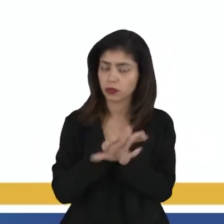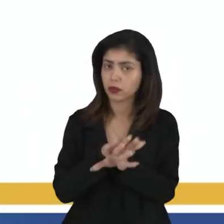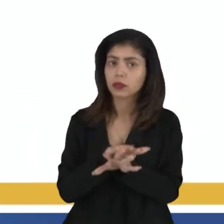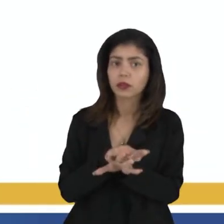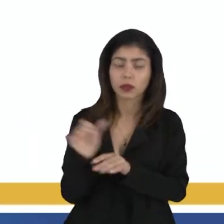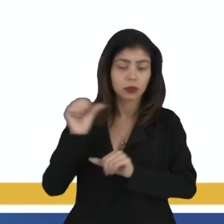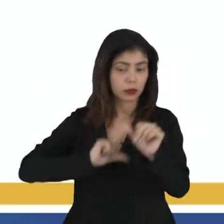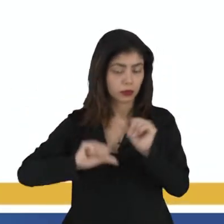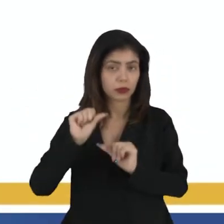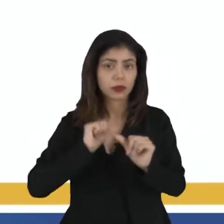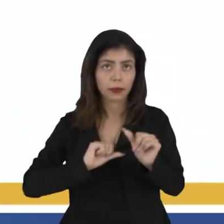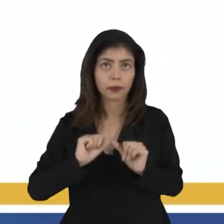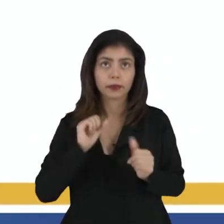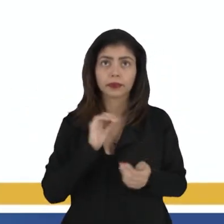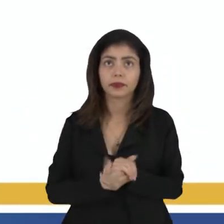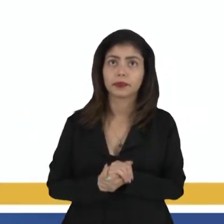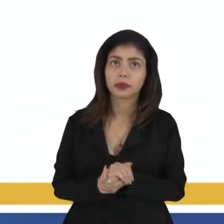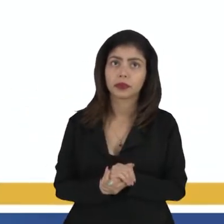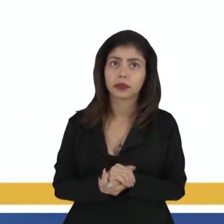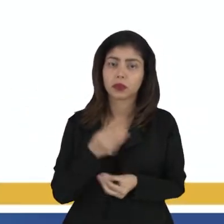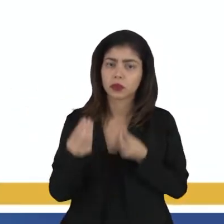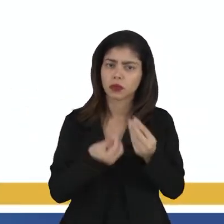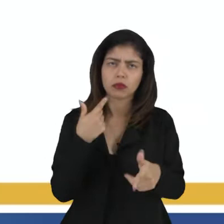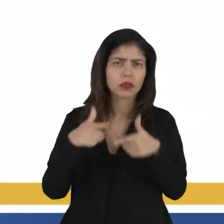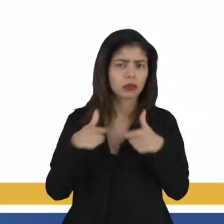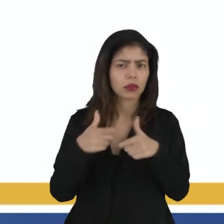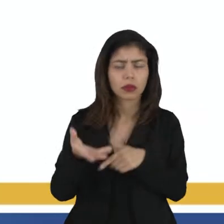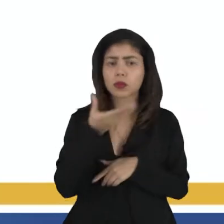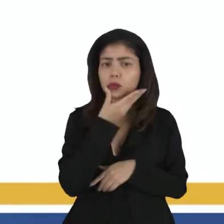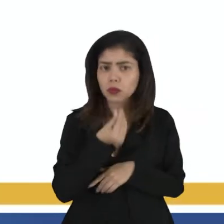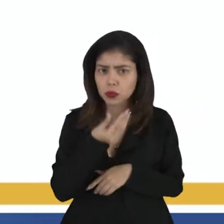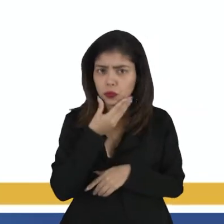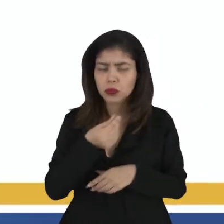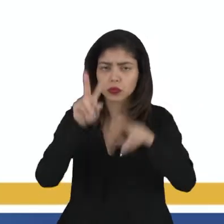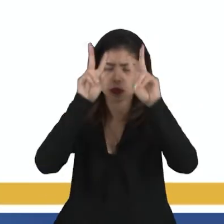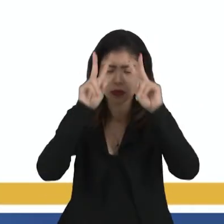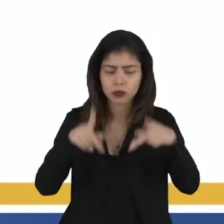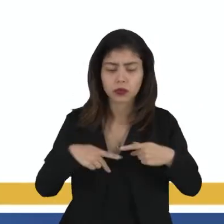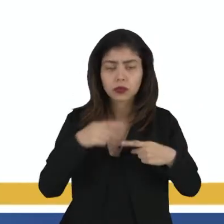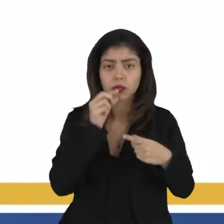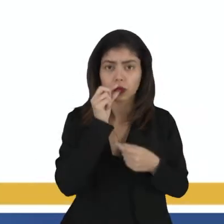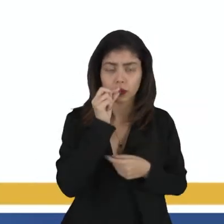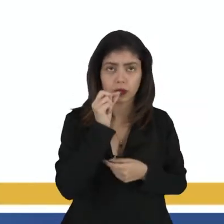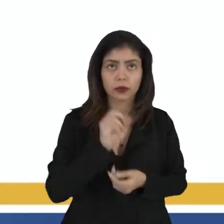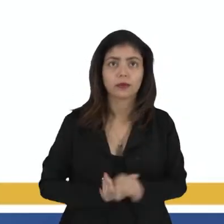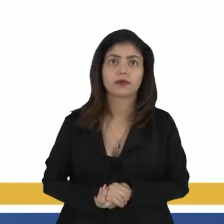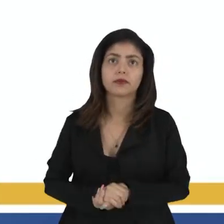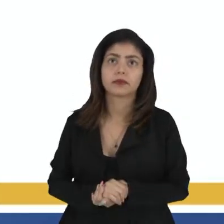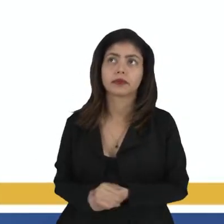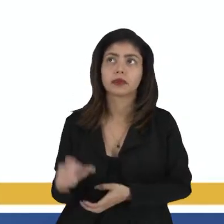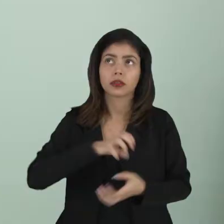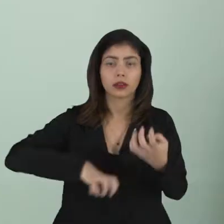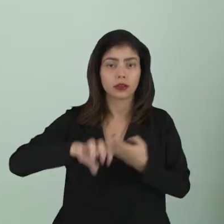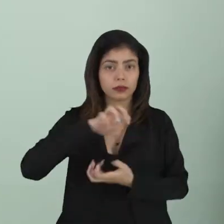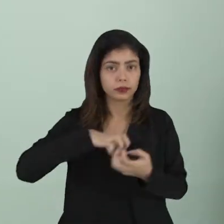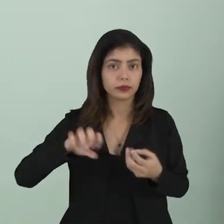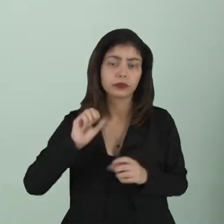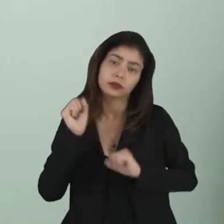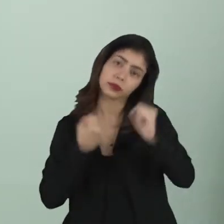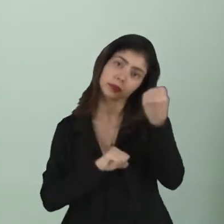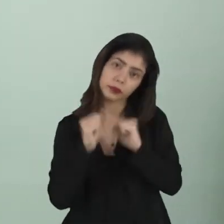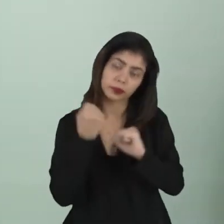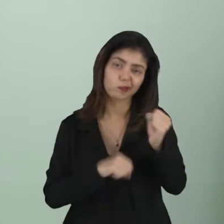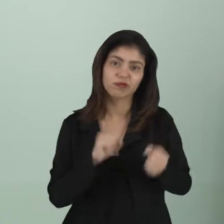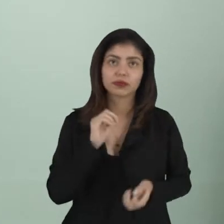acabaram modificando a forma de trabalhar do homem? Primeiramente, a Revolução Industrial